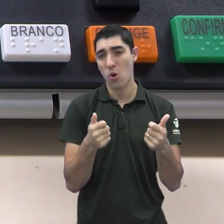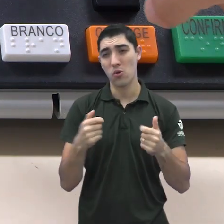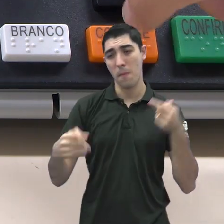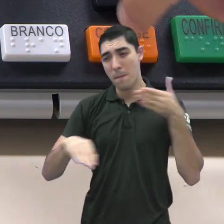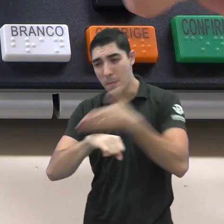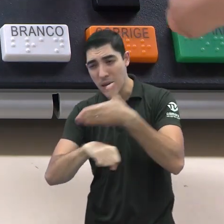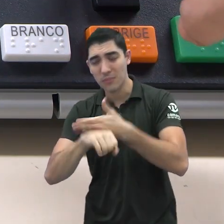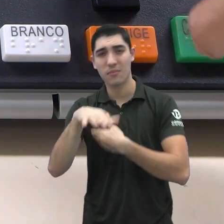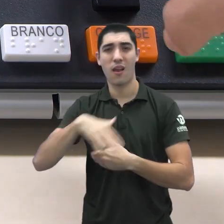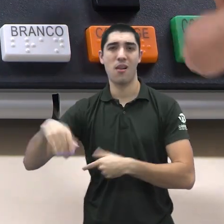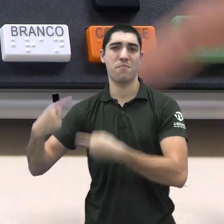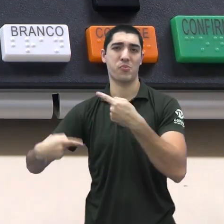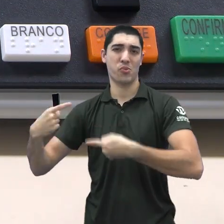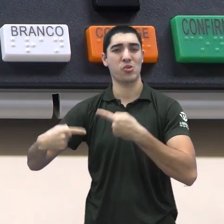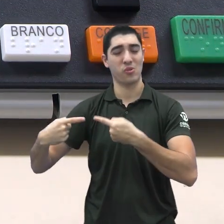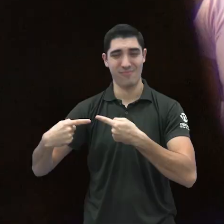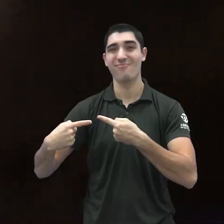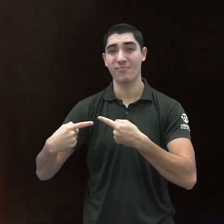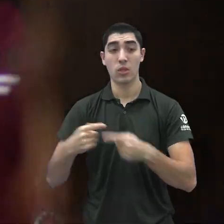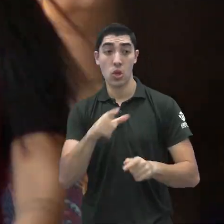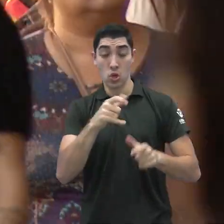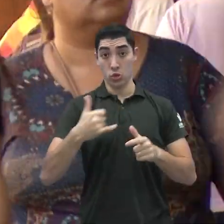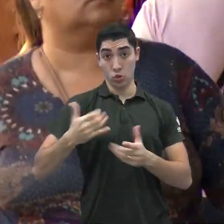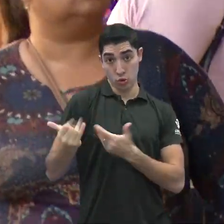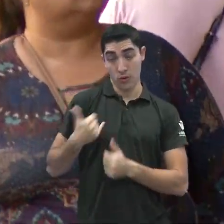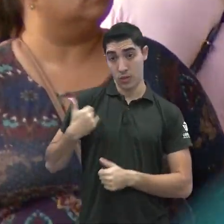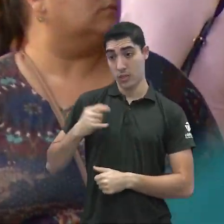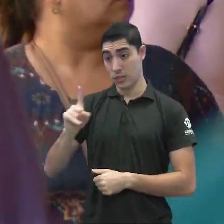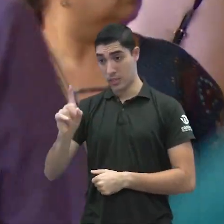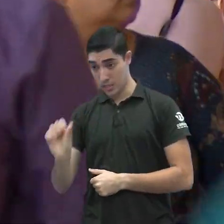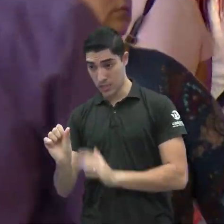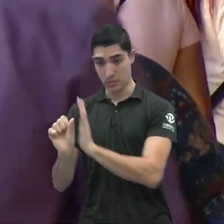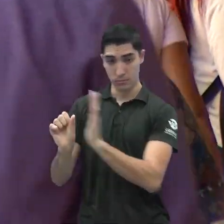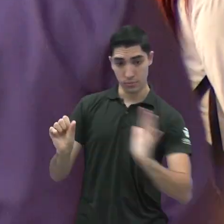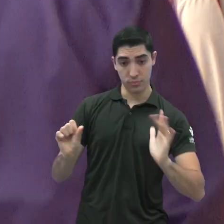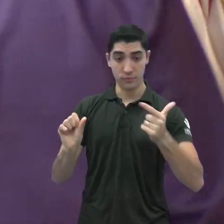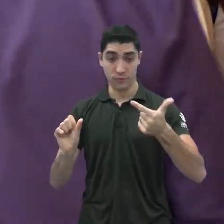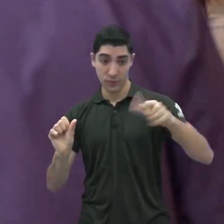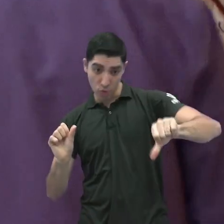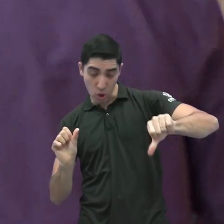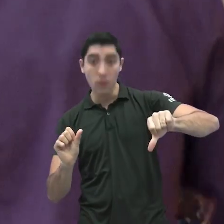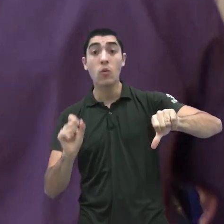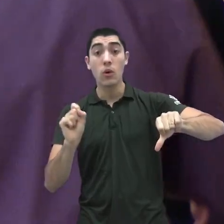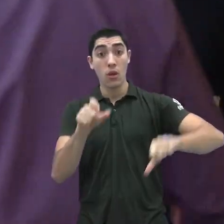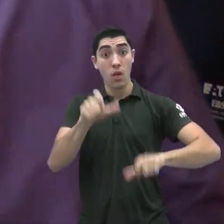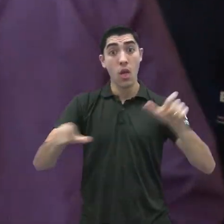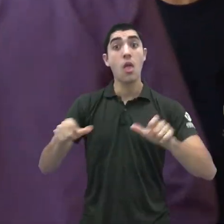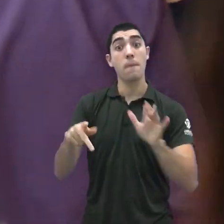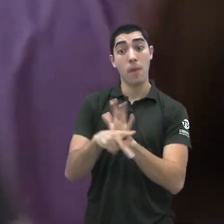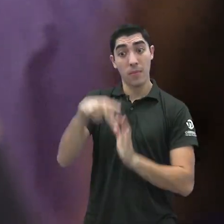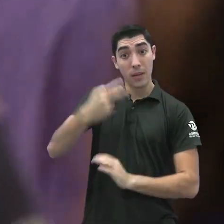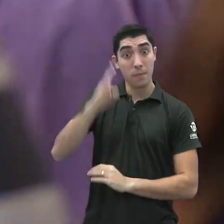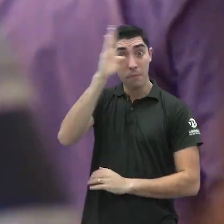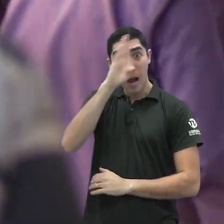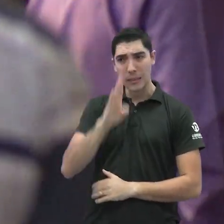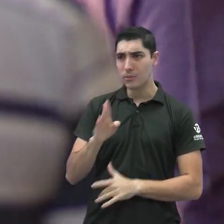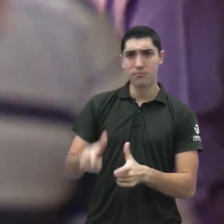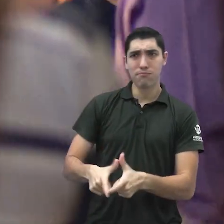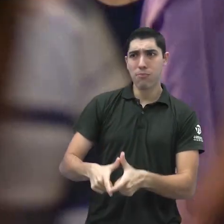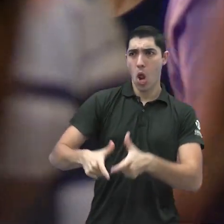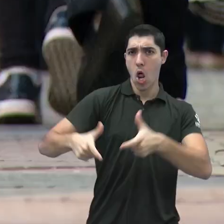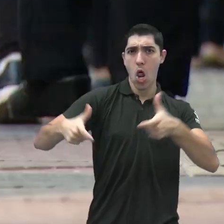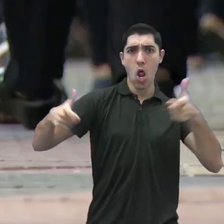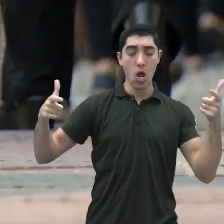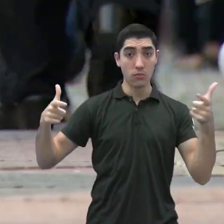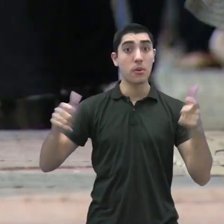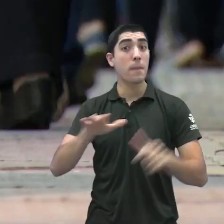quase invisível nos espaços de decisão política. Jovens entre 16 e 29 anos representam uma das maiores faixas etárias do